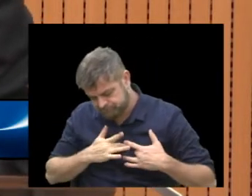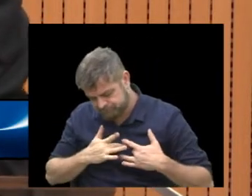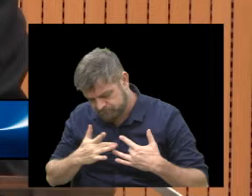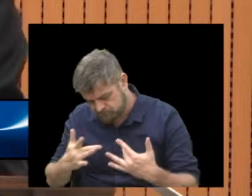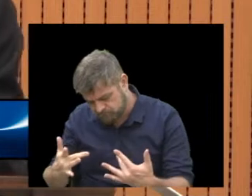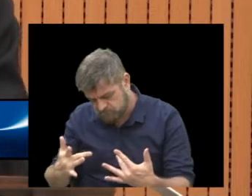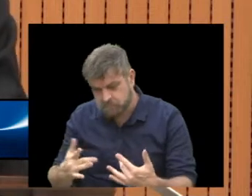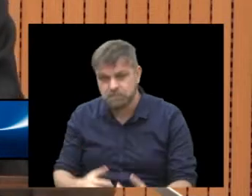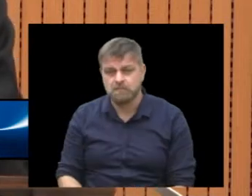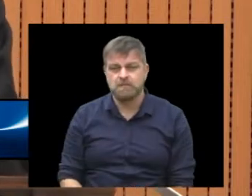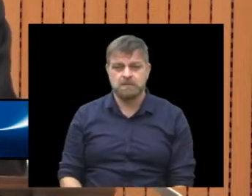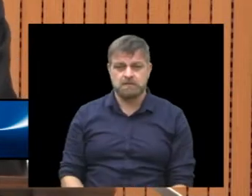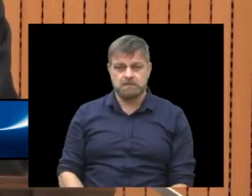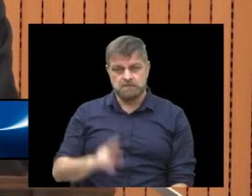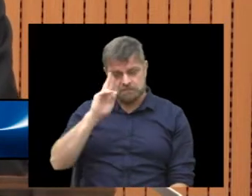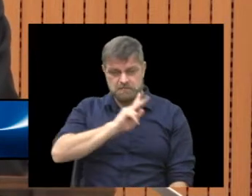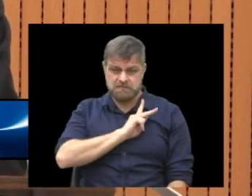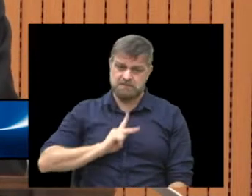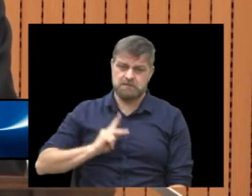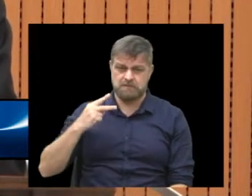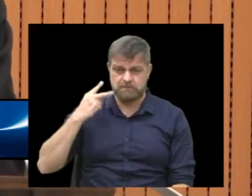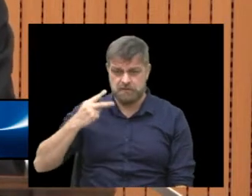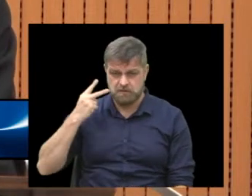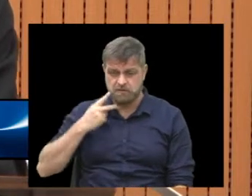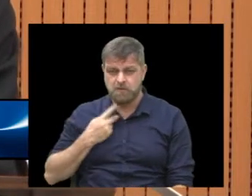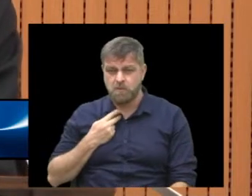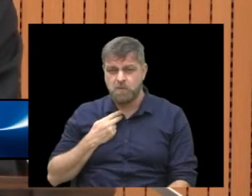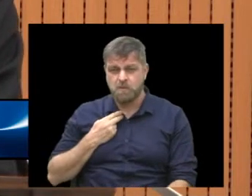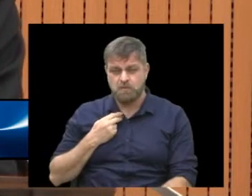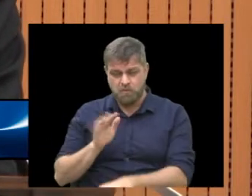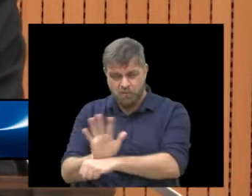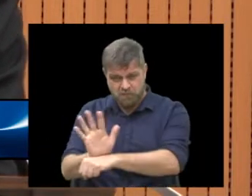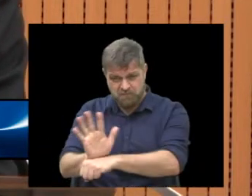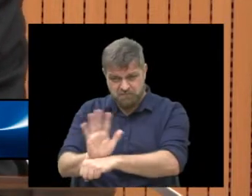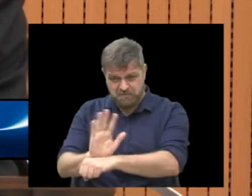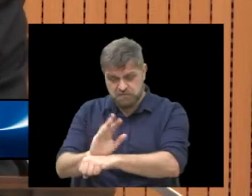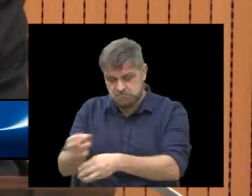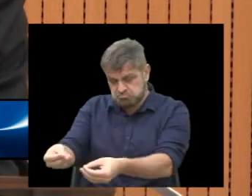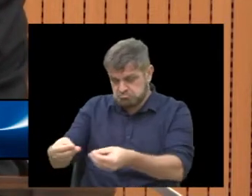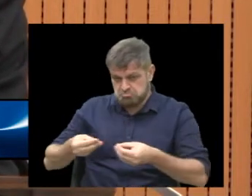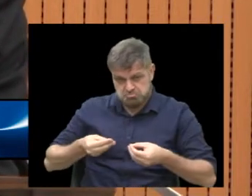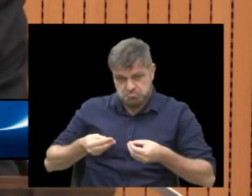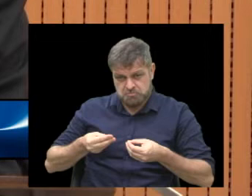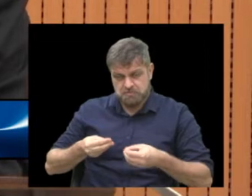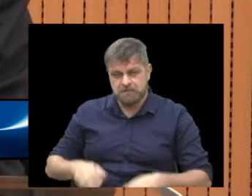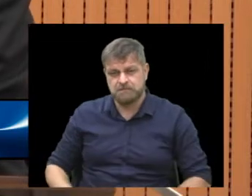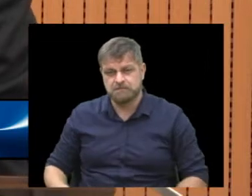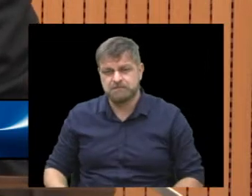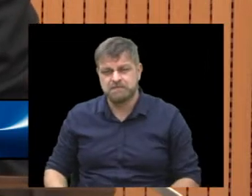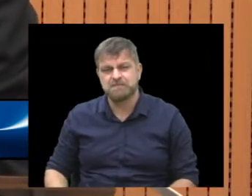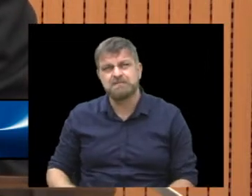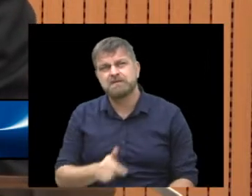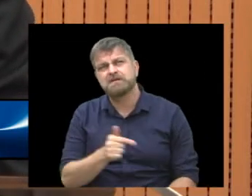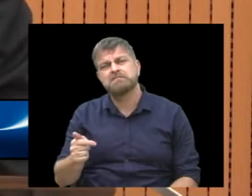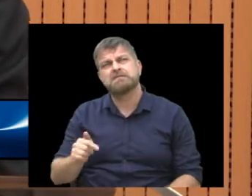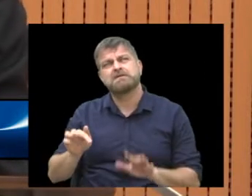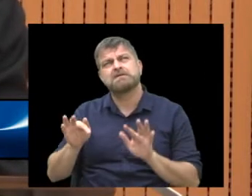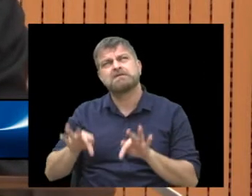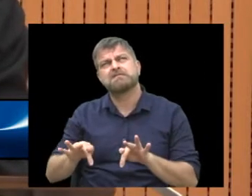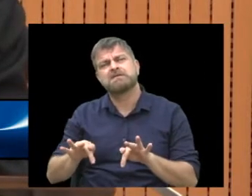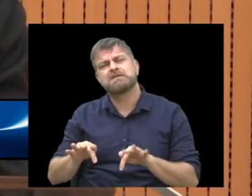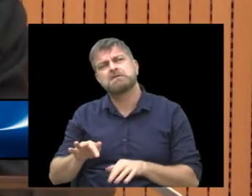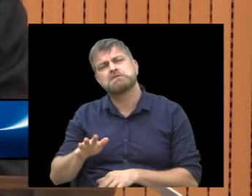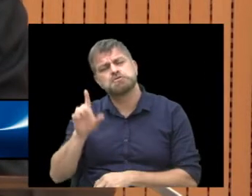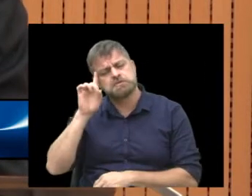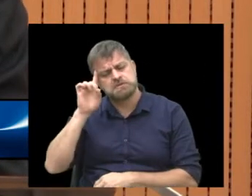Senhor presidente, senhores vereadores, eu recebi um vídeo nesse final de semana, para ser mais preciso,